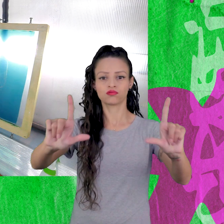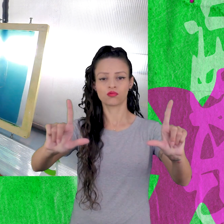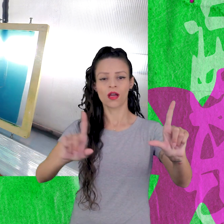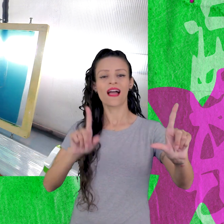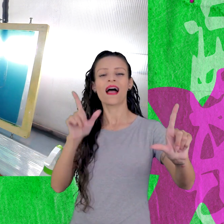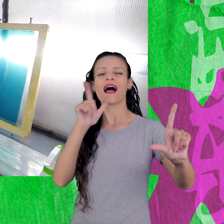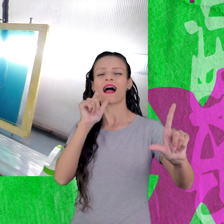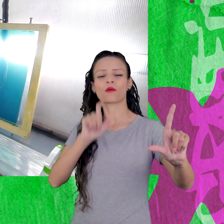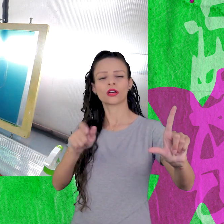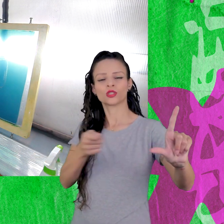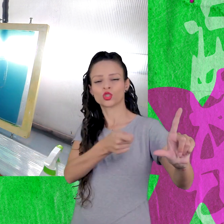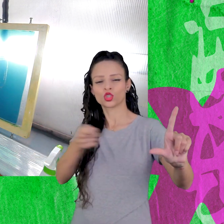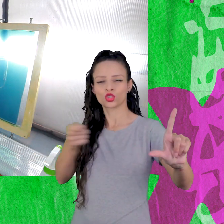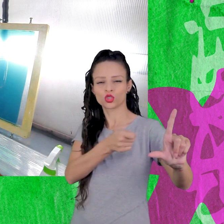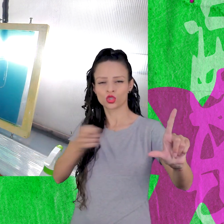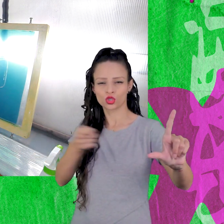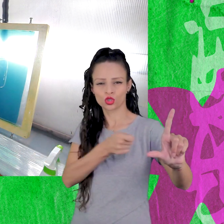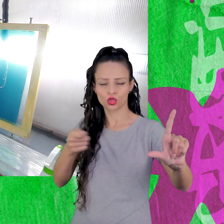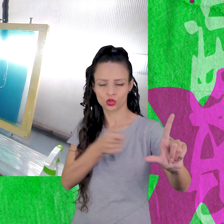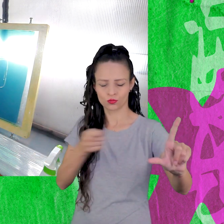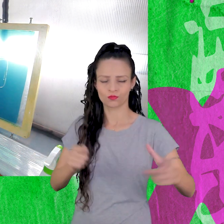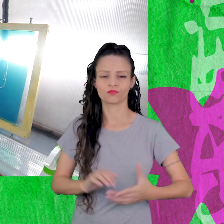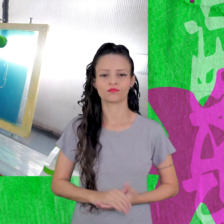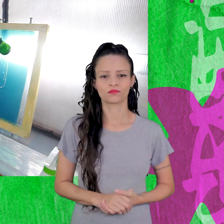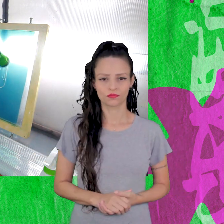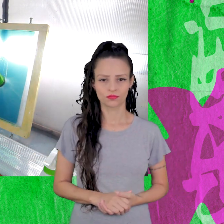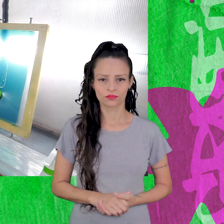Então você vai...